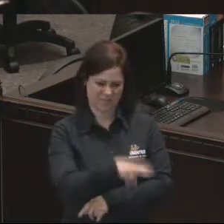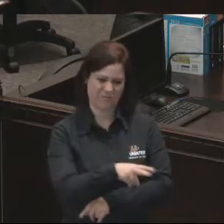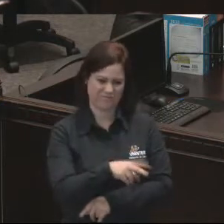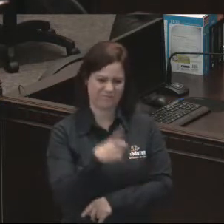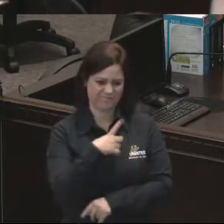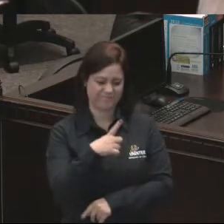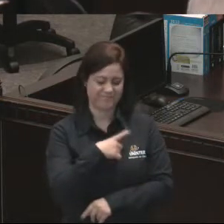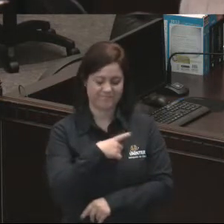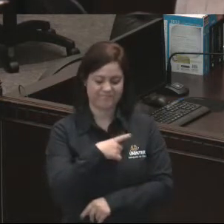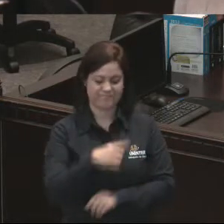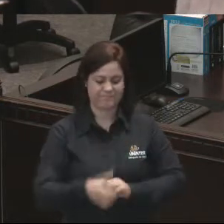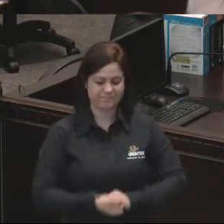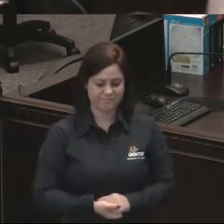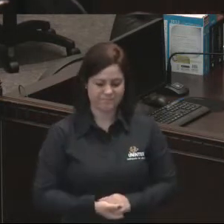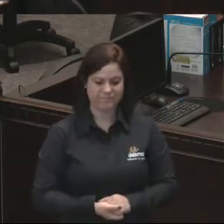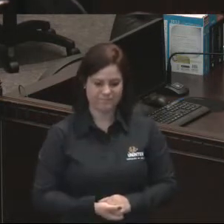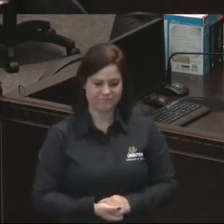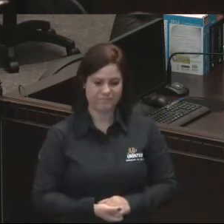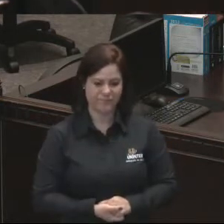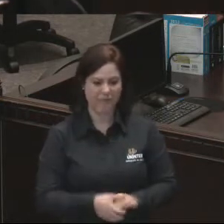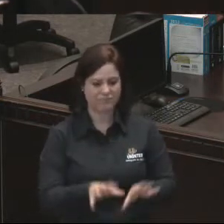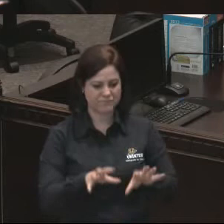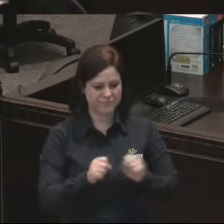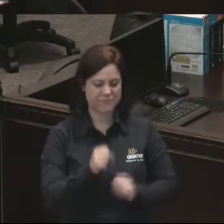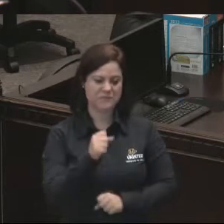são bastante utilizados naquela região.